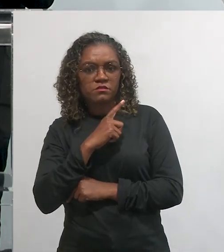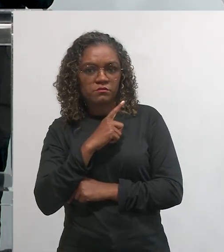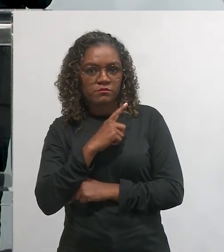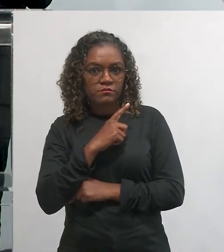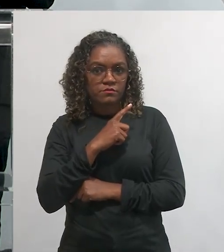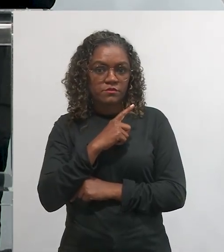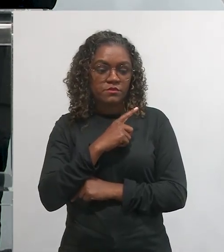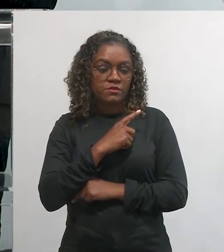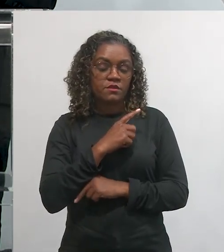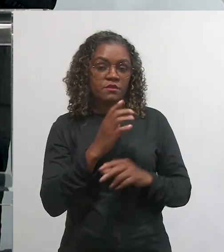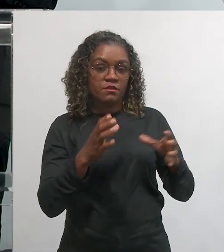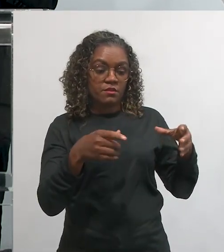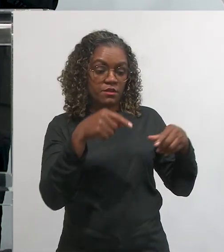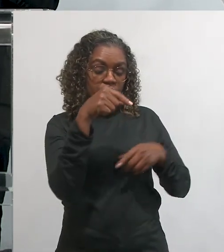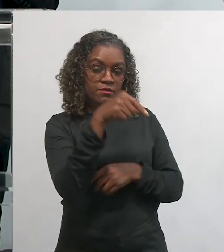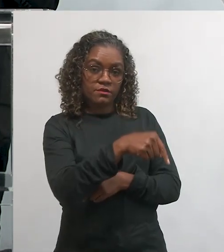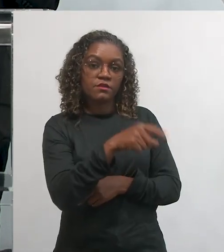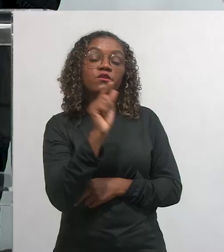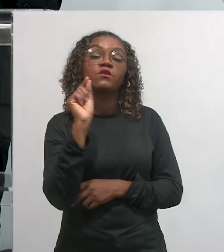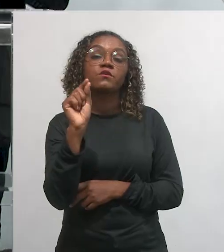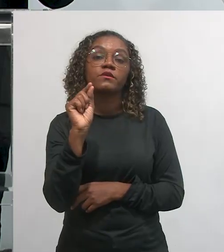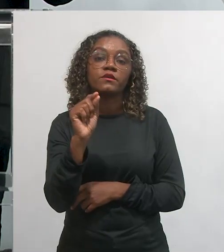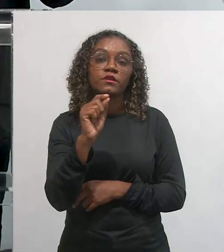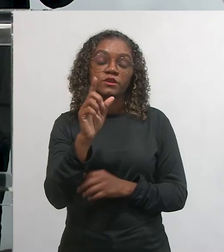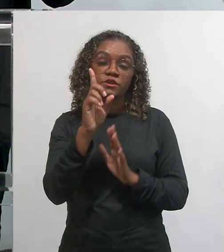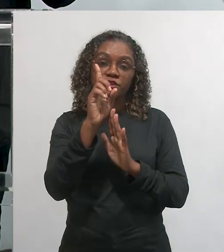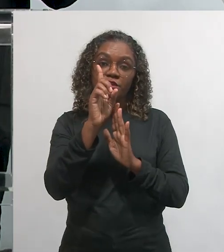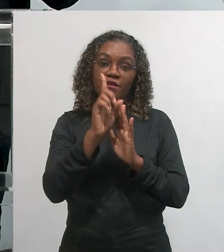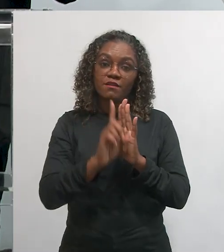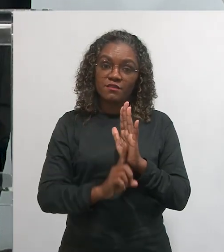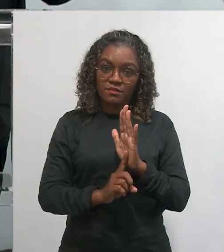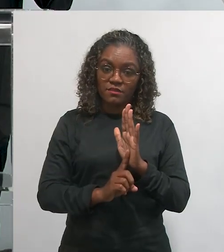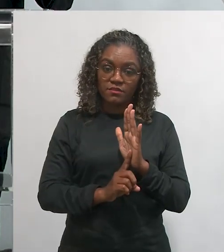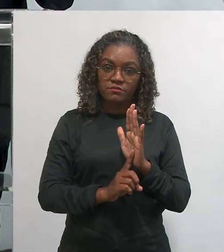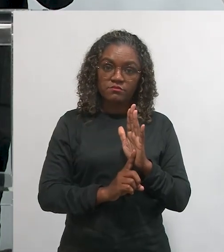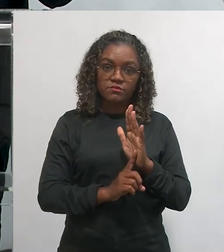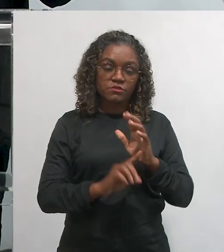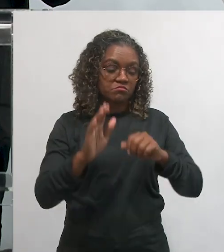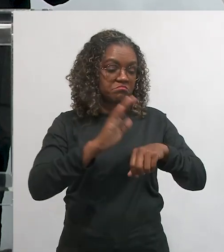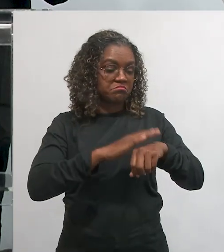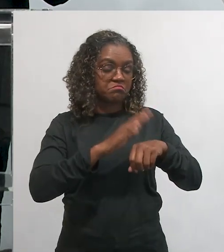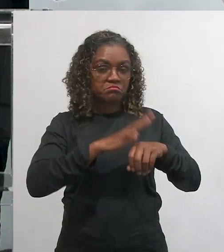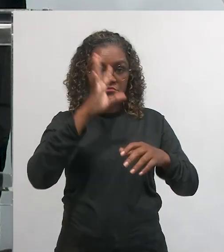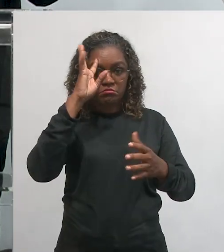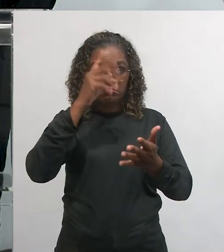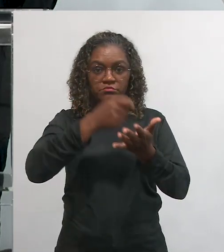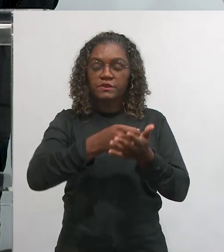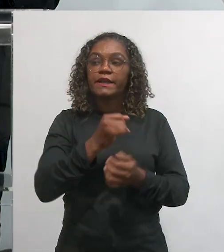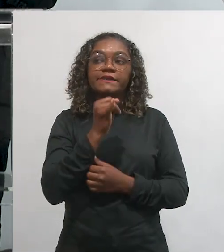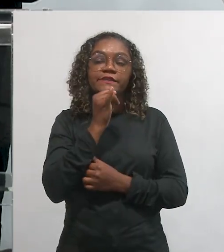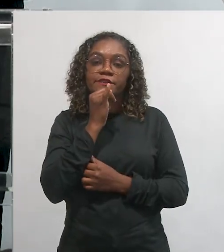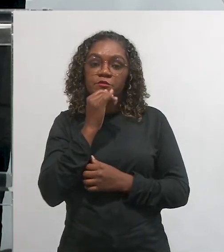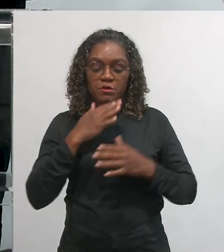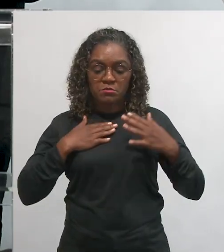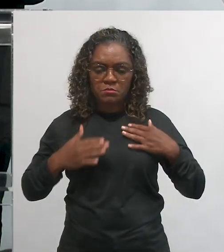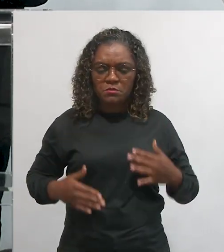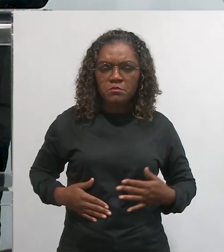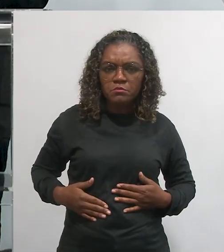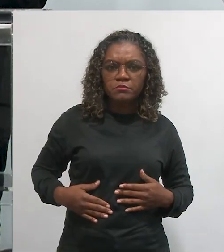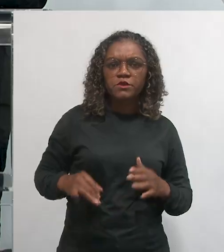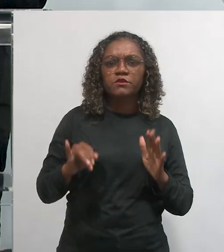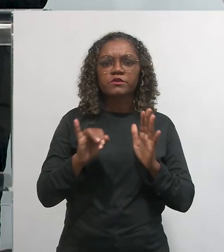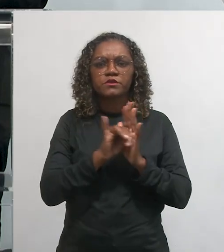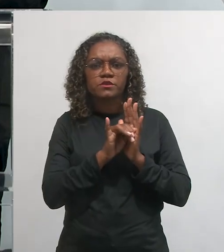é justamente o direito de nós decidirmos sobre o nosso próprio corpo, por exemplo, a nossa identidade, e o direito também